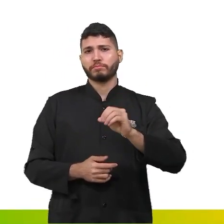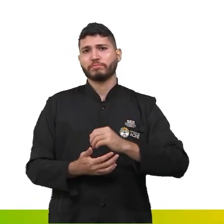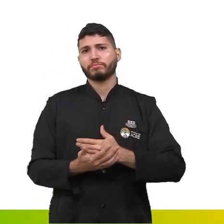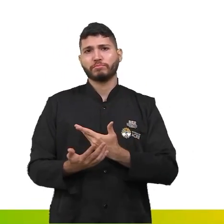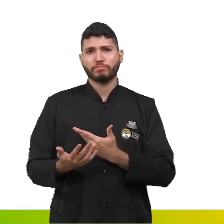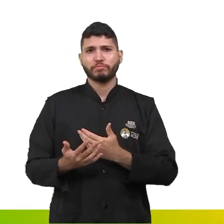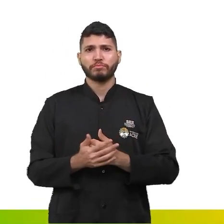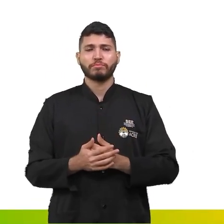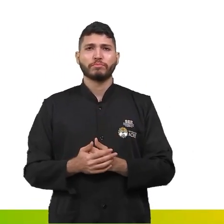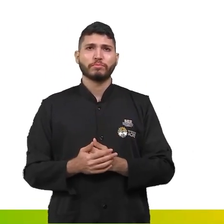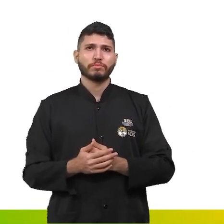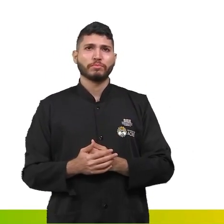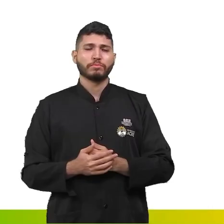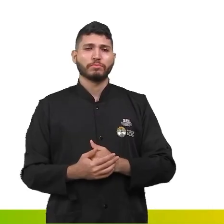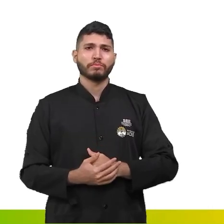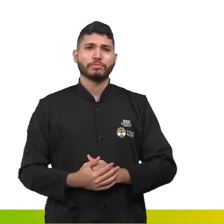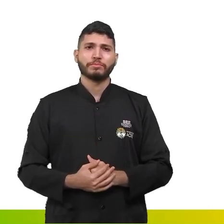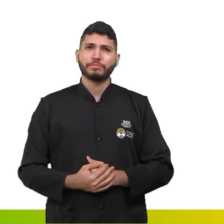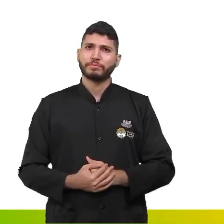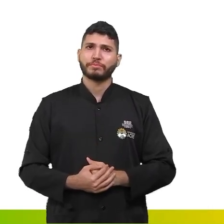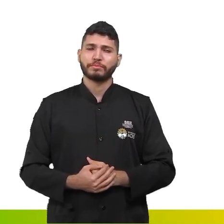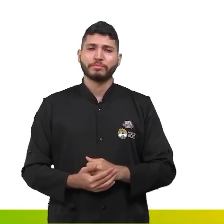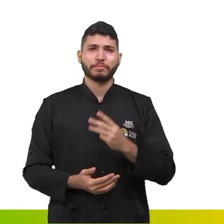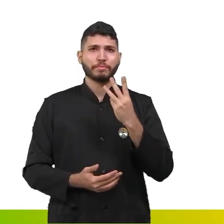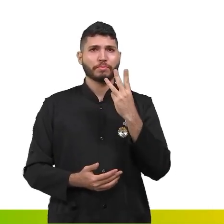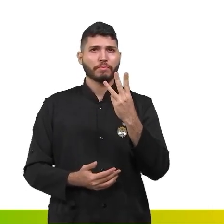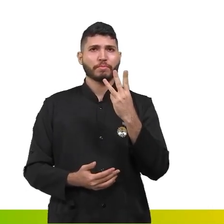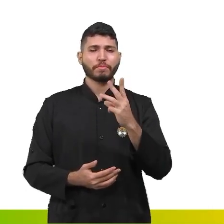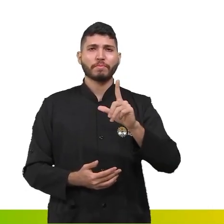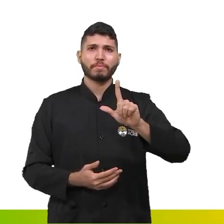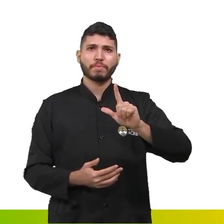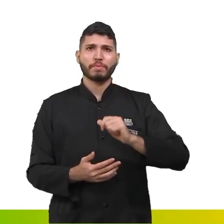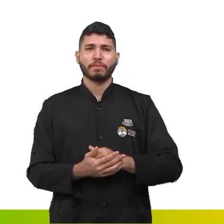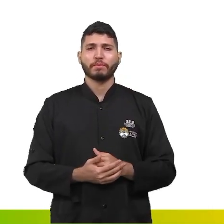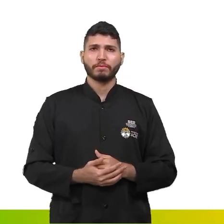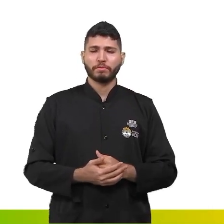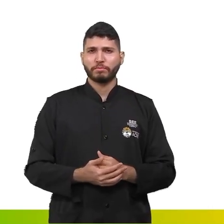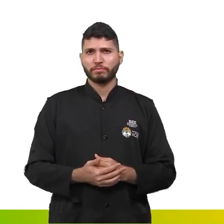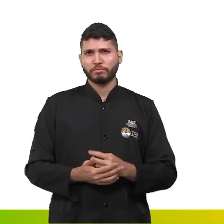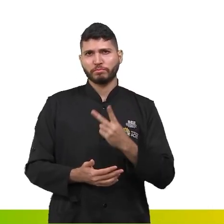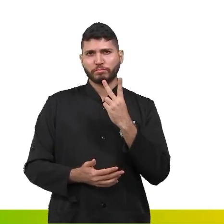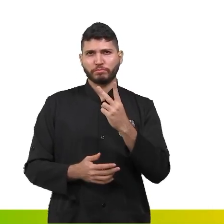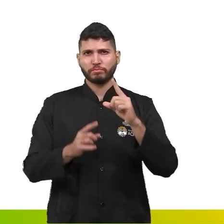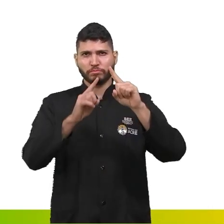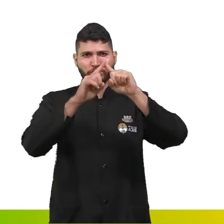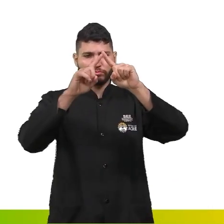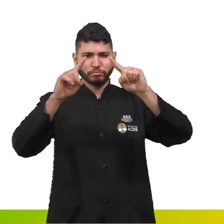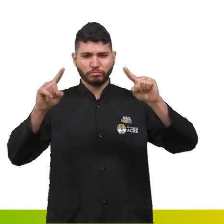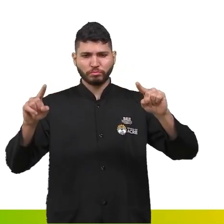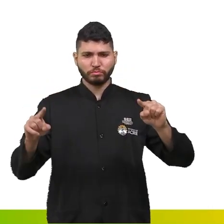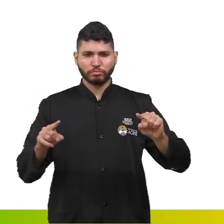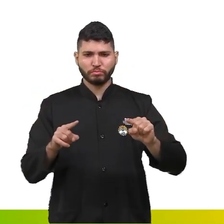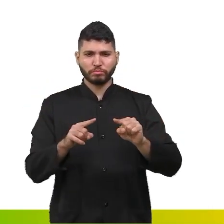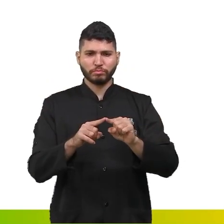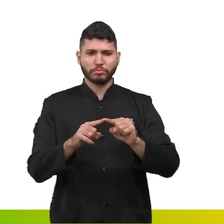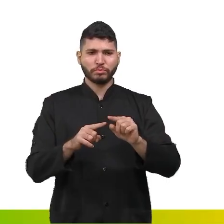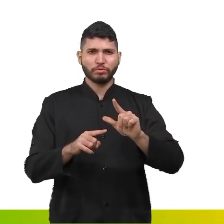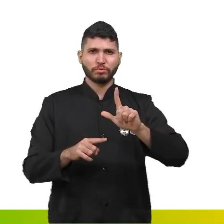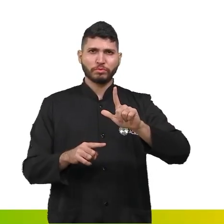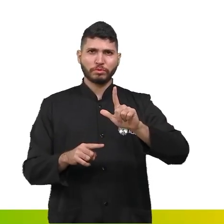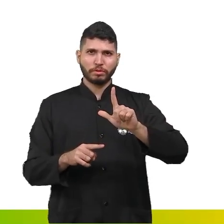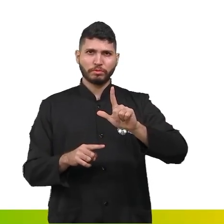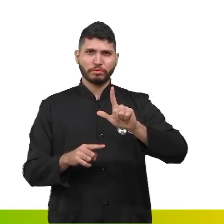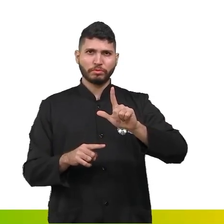L, 3L, que quando 2 triângulos apresentam os 3 lados